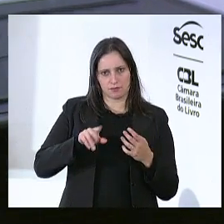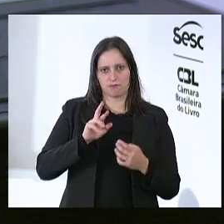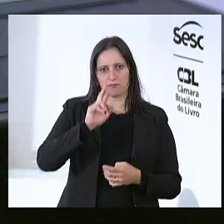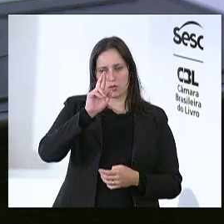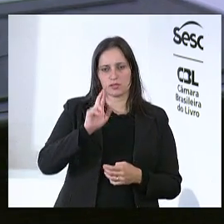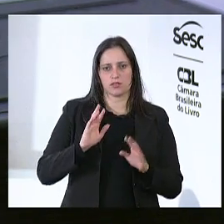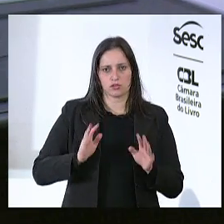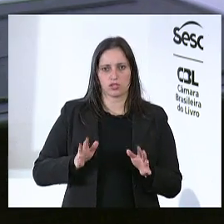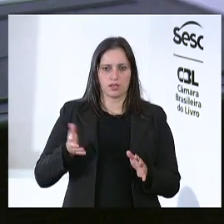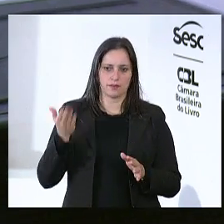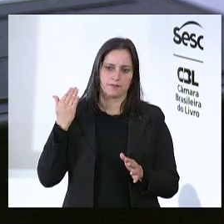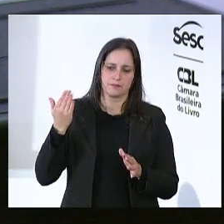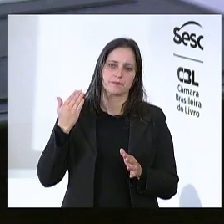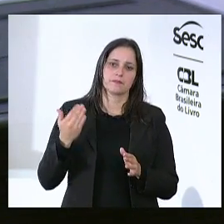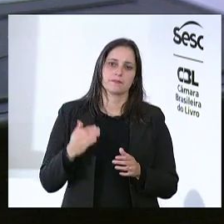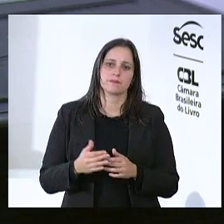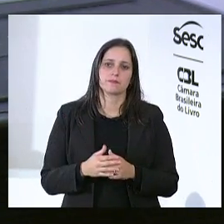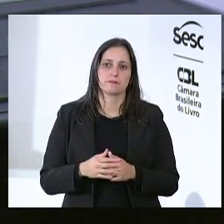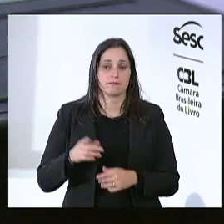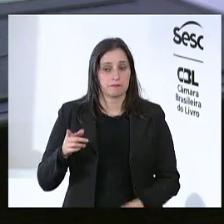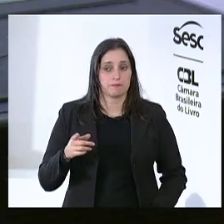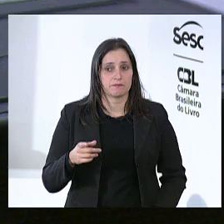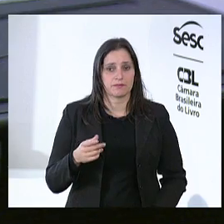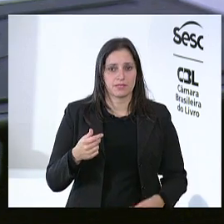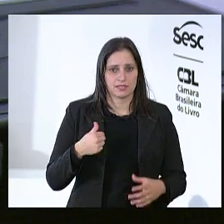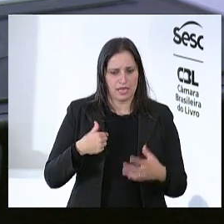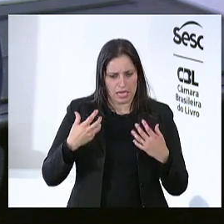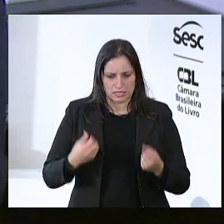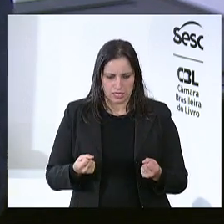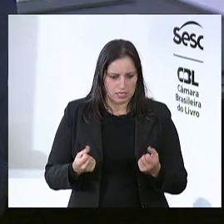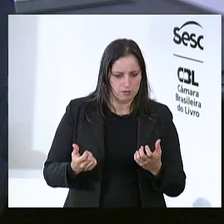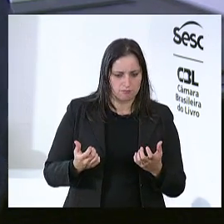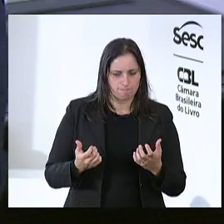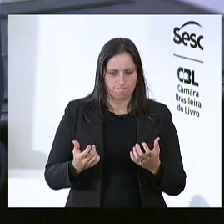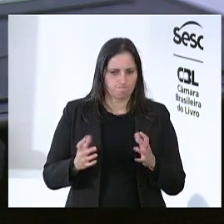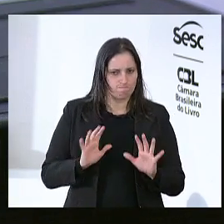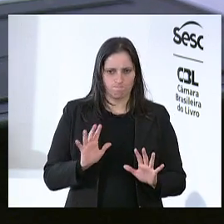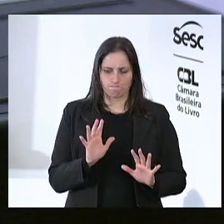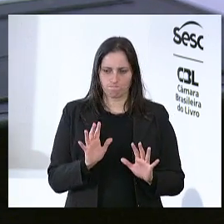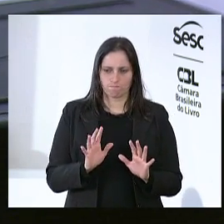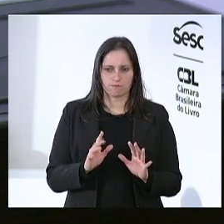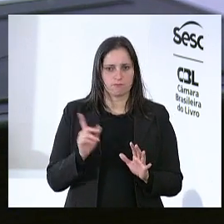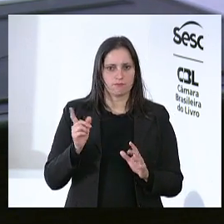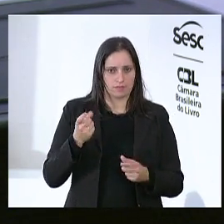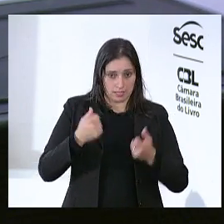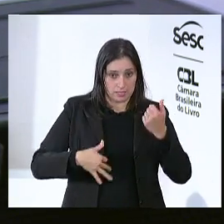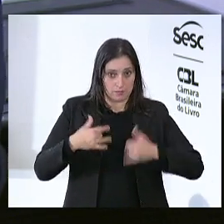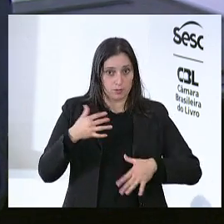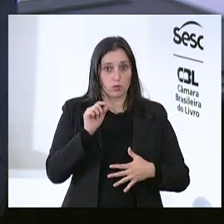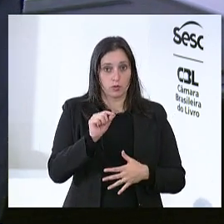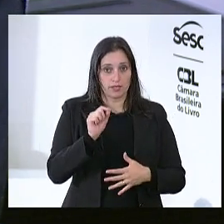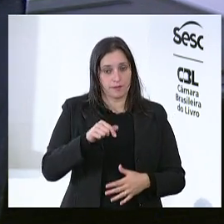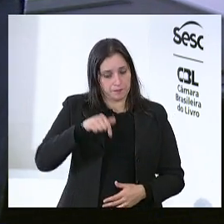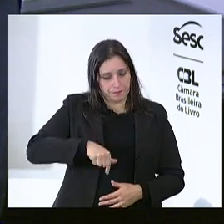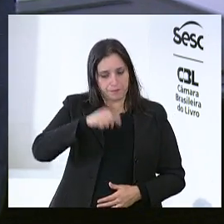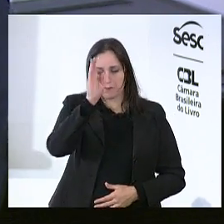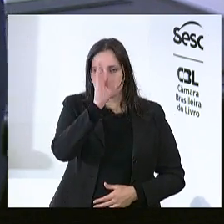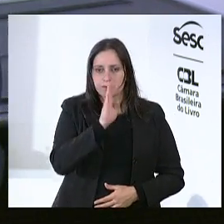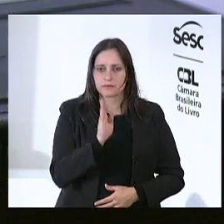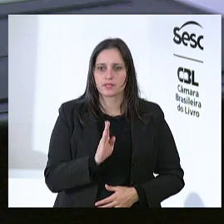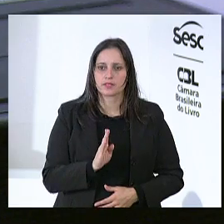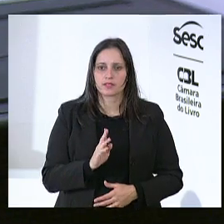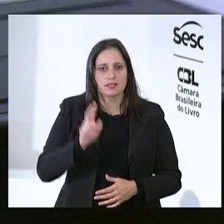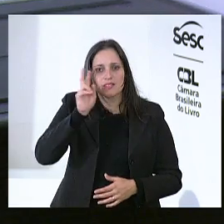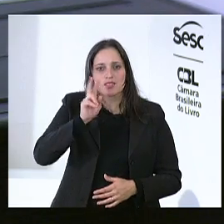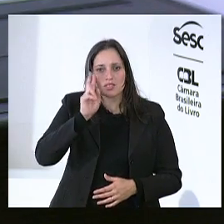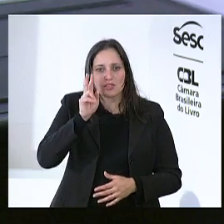ele um pouco inconformado, né? Ele tem um texto que diz o seguinte: no Brasil é um caso... A história do